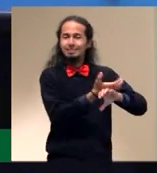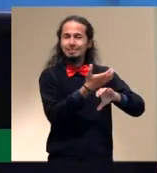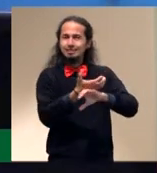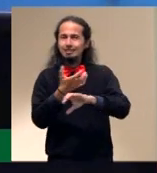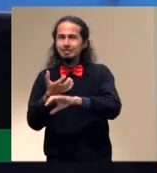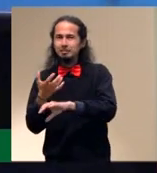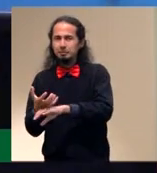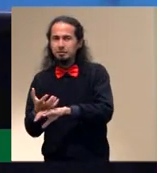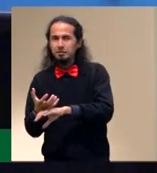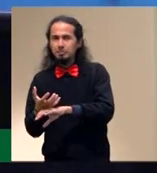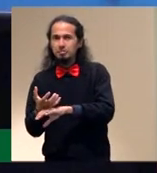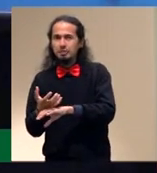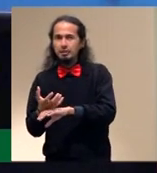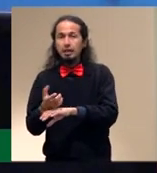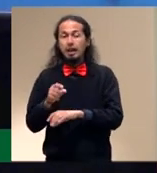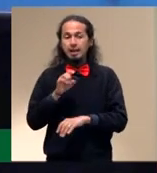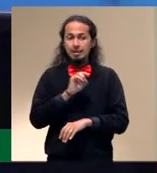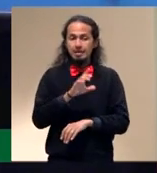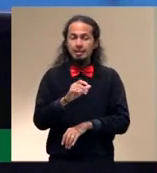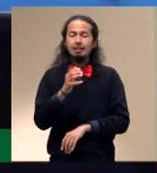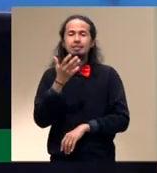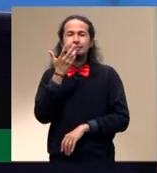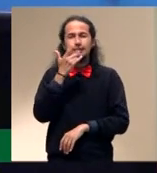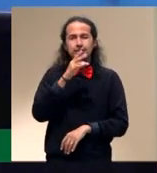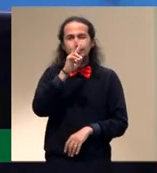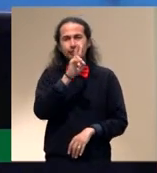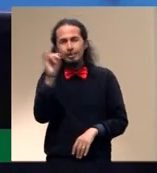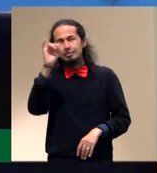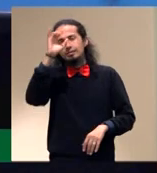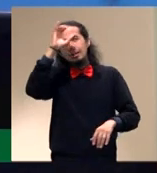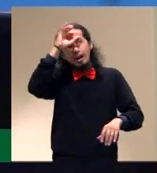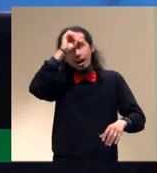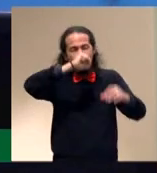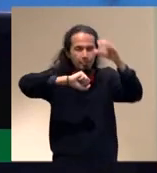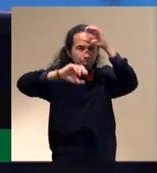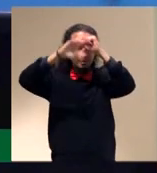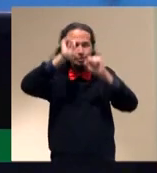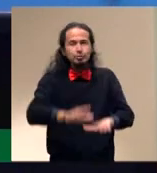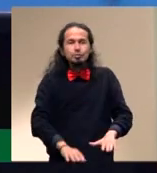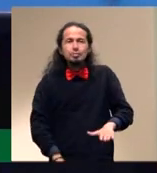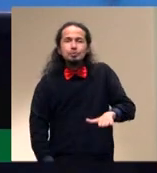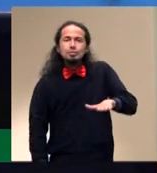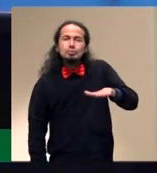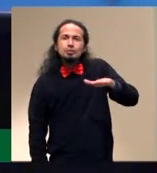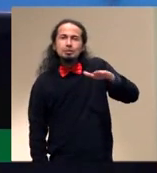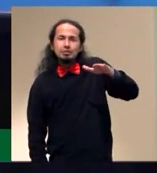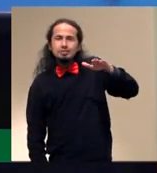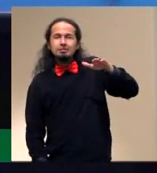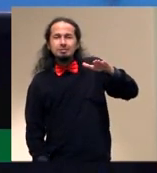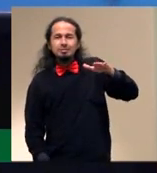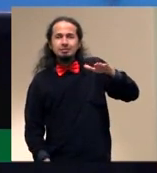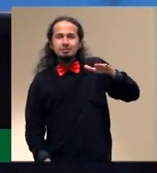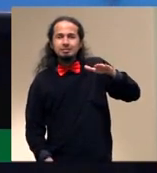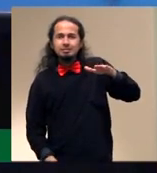apropriados ou aprendidos pelas crianças, jovens ou adultos de todos os níveis educacionais.